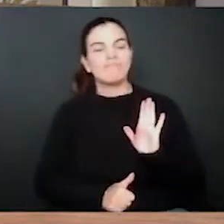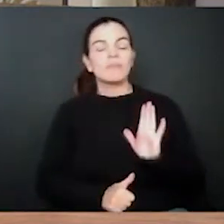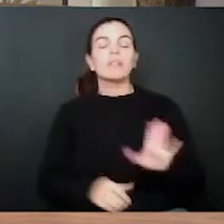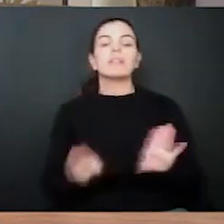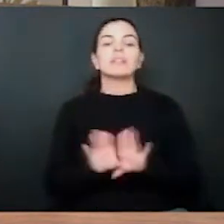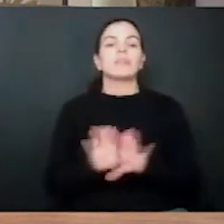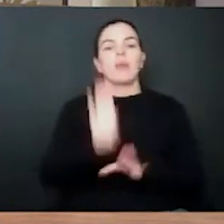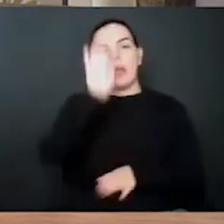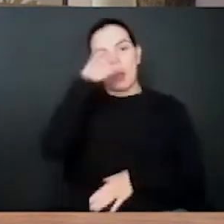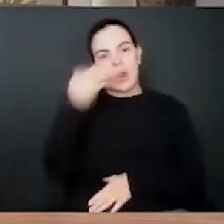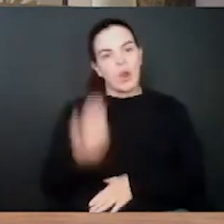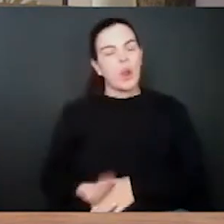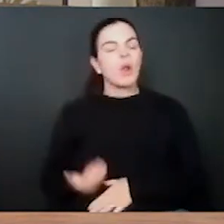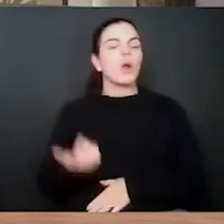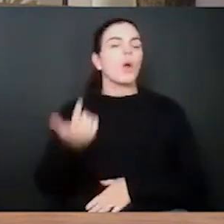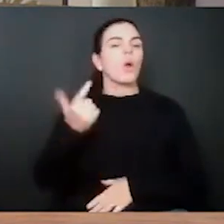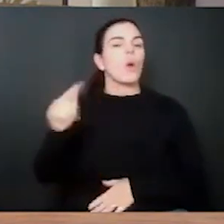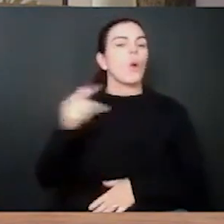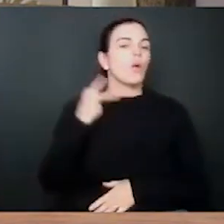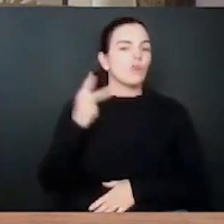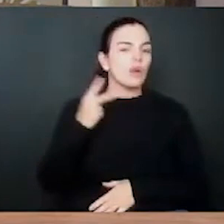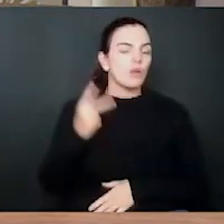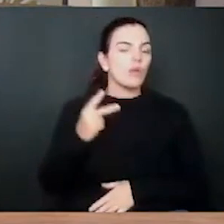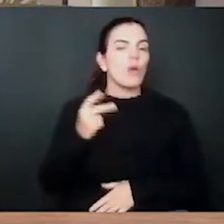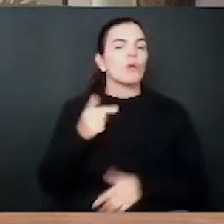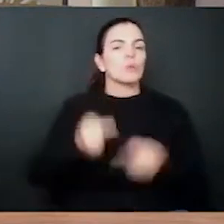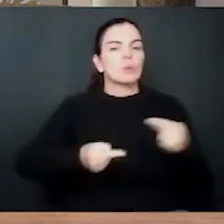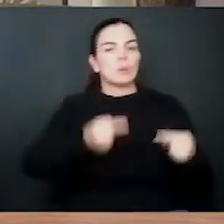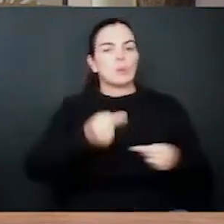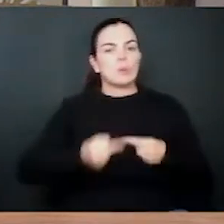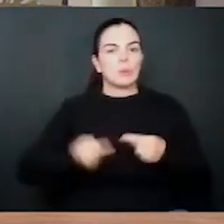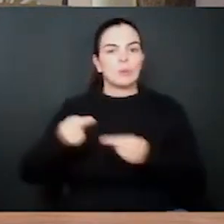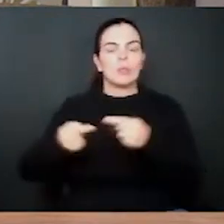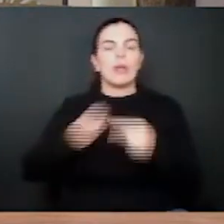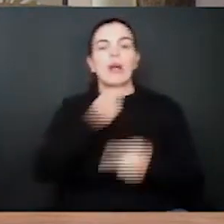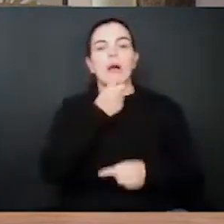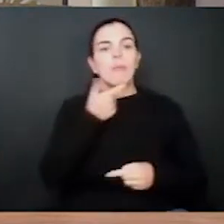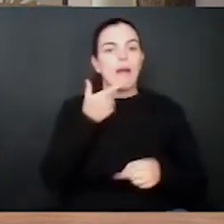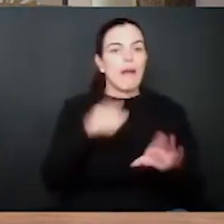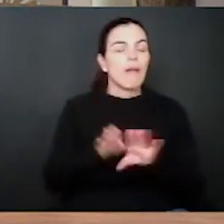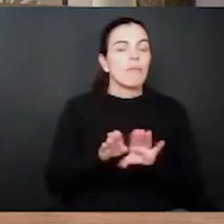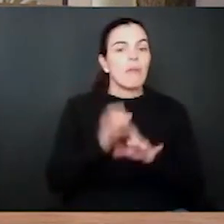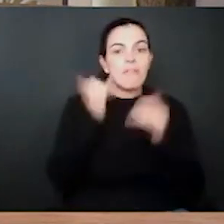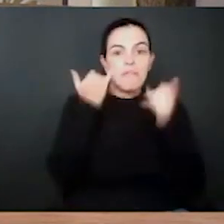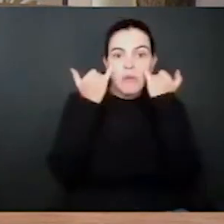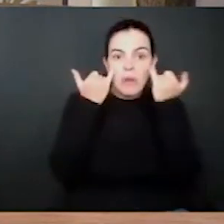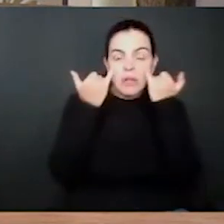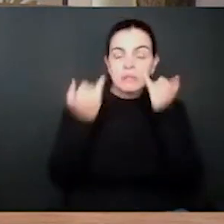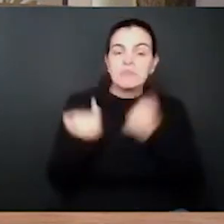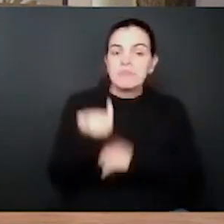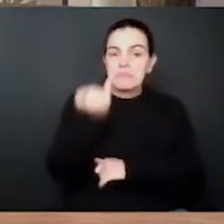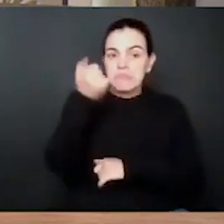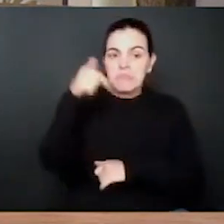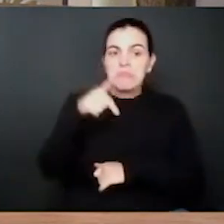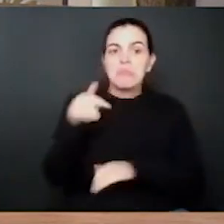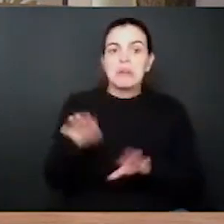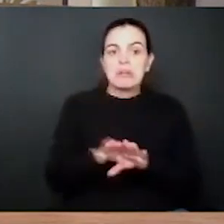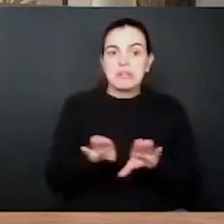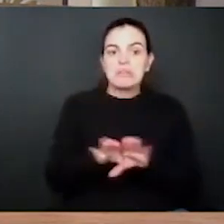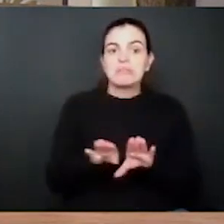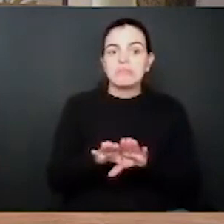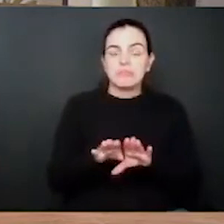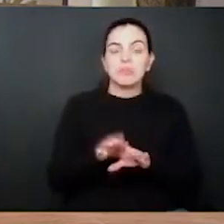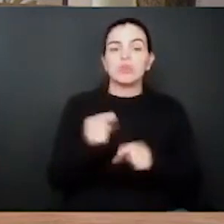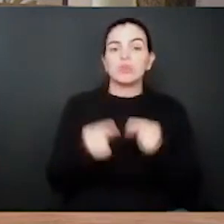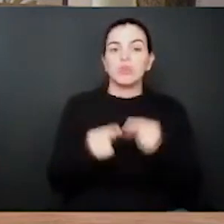fizeram a discussão. A Amália trouxe diversos dados aqui também importantes, né, para a gente acompanhar, discutindo mais